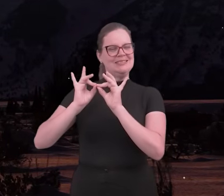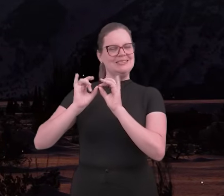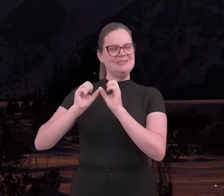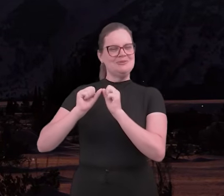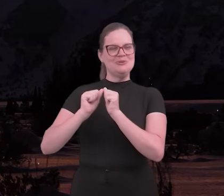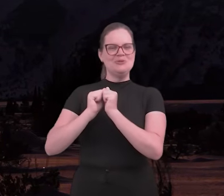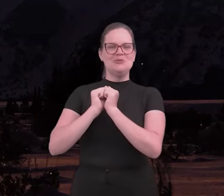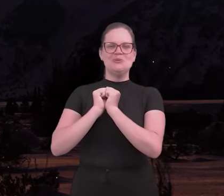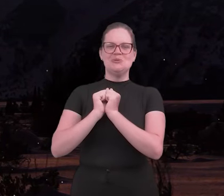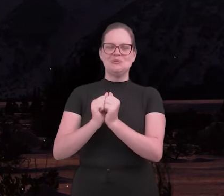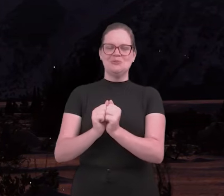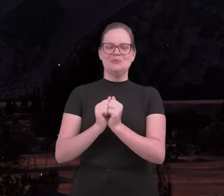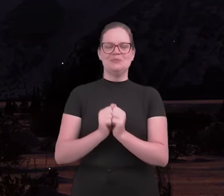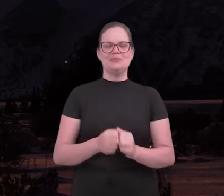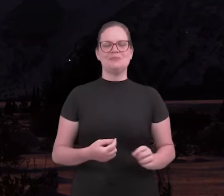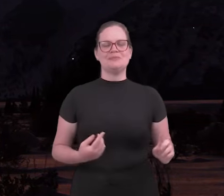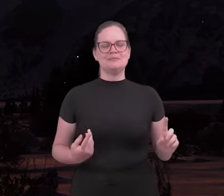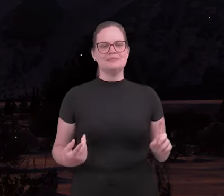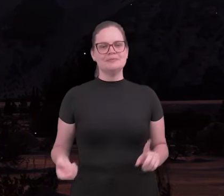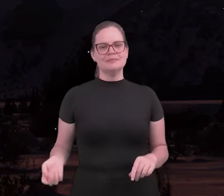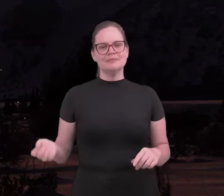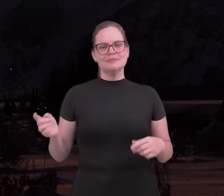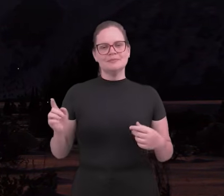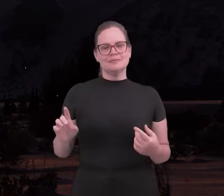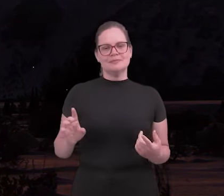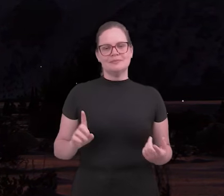comigo estará.